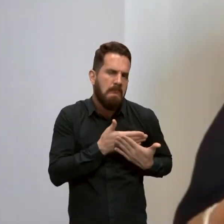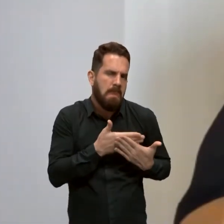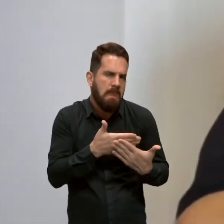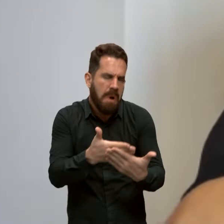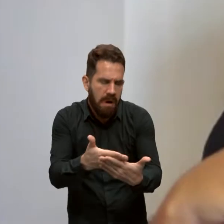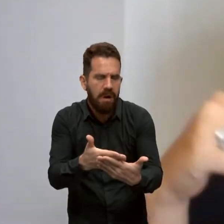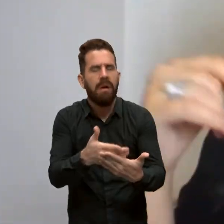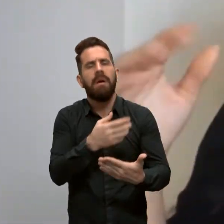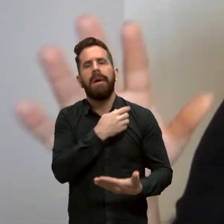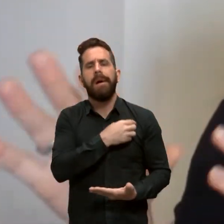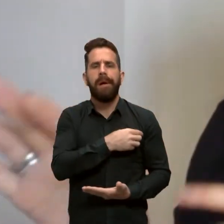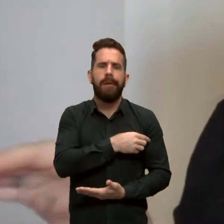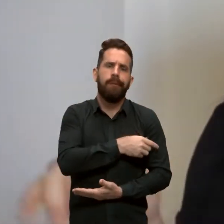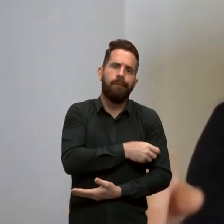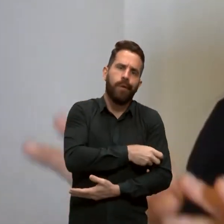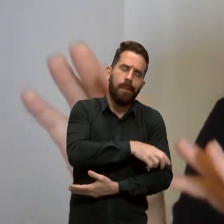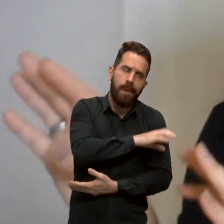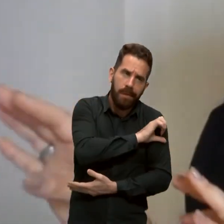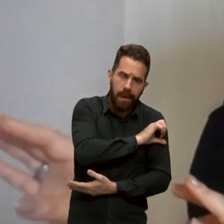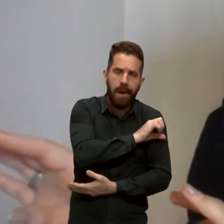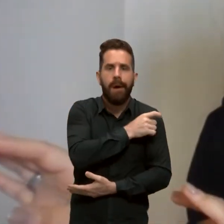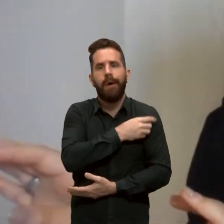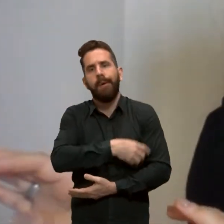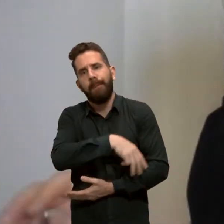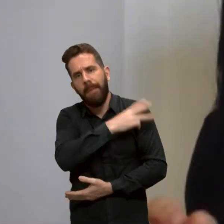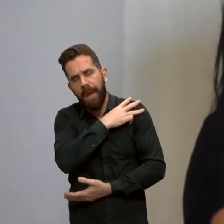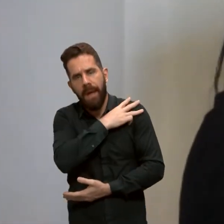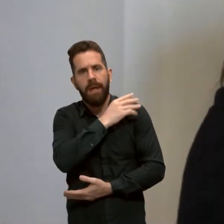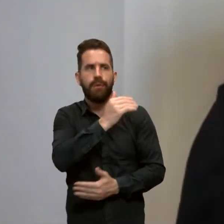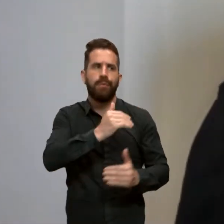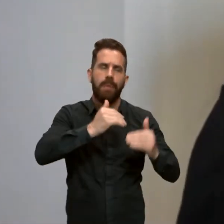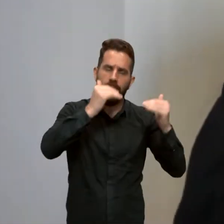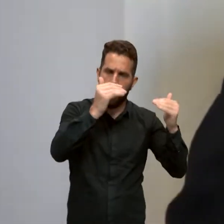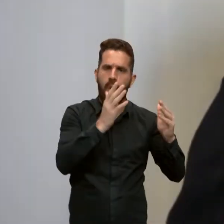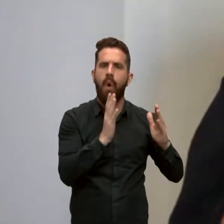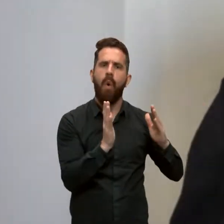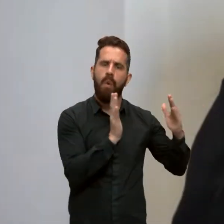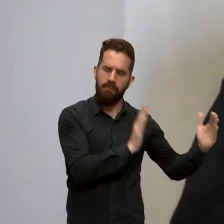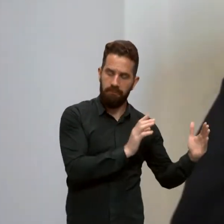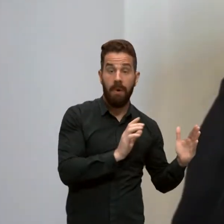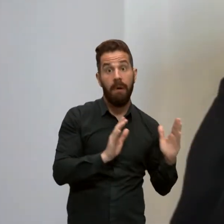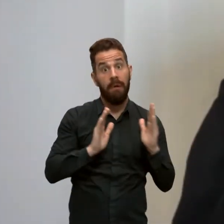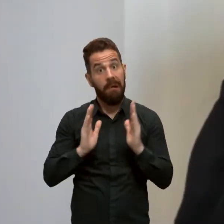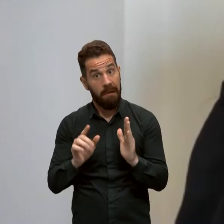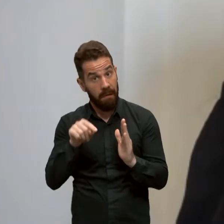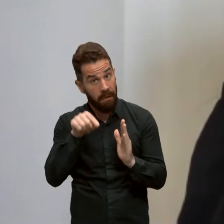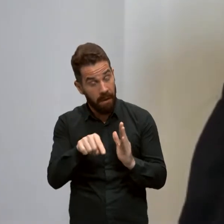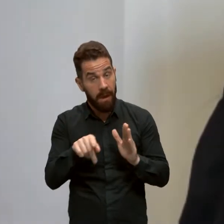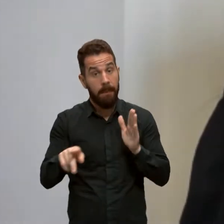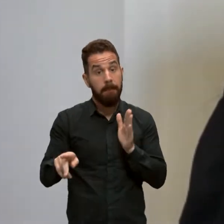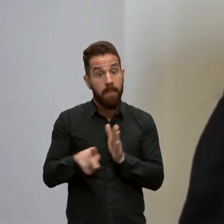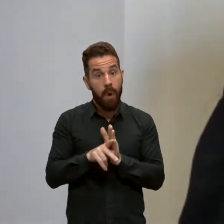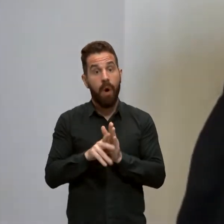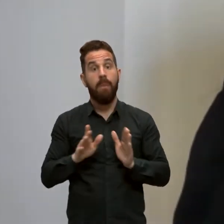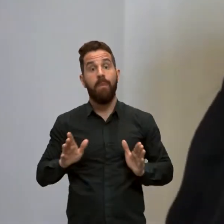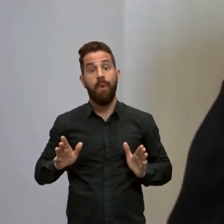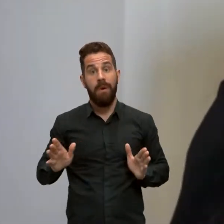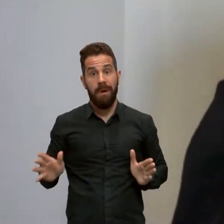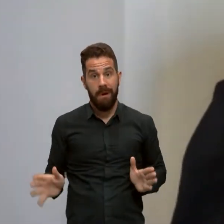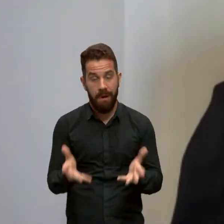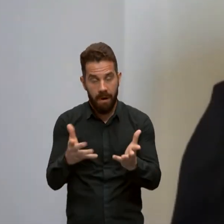fundamental, ensino médio, ensino superior, dentre outros, né? Portanto, uma educação emancipadora é aquela